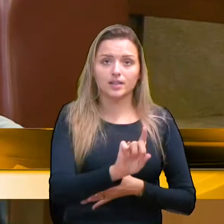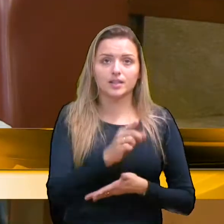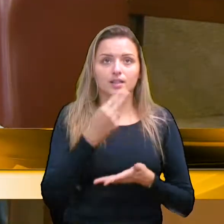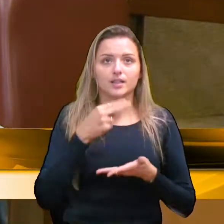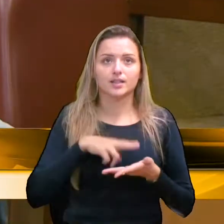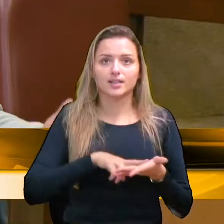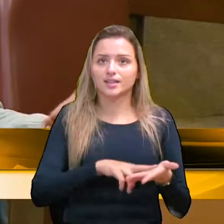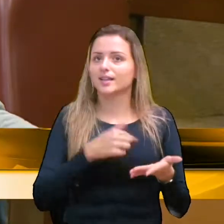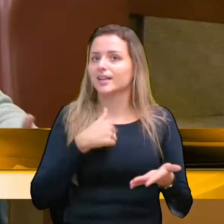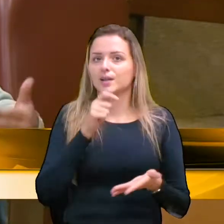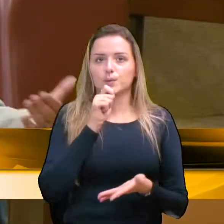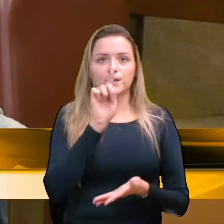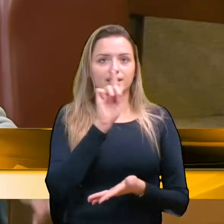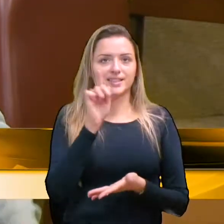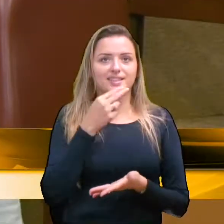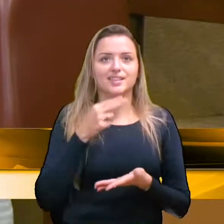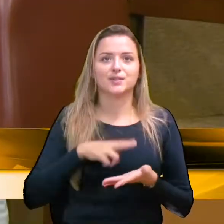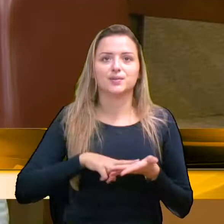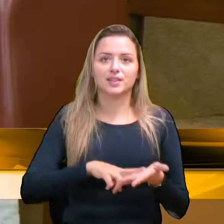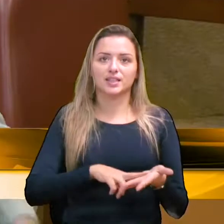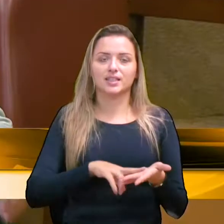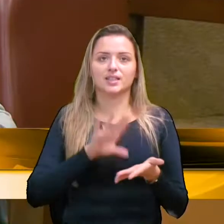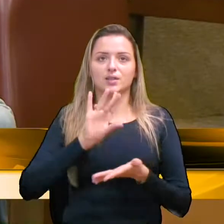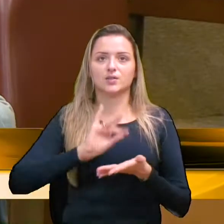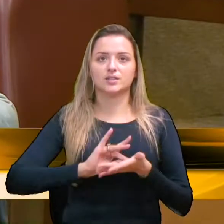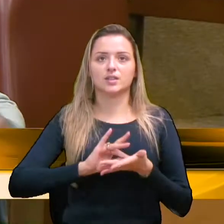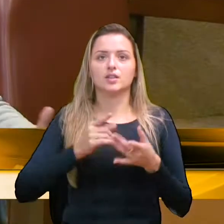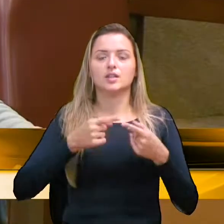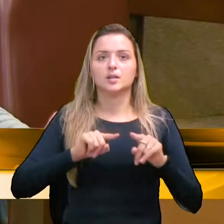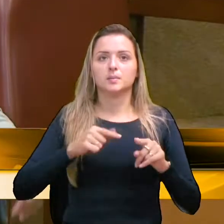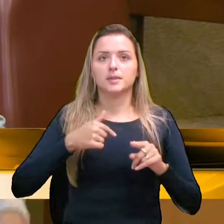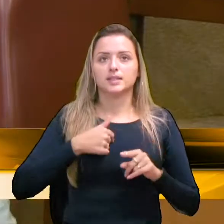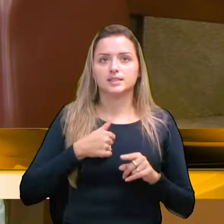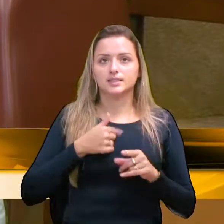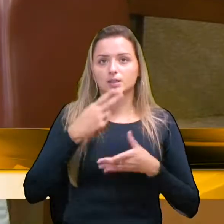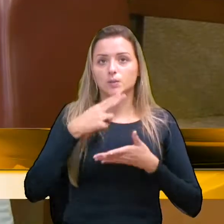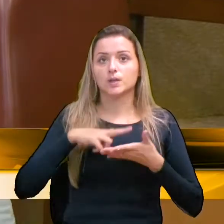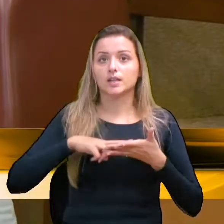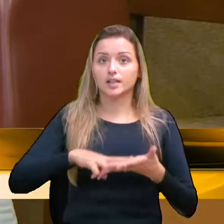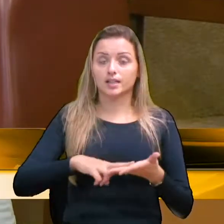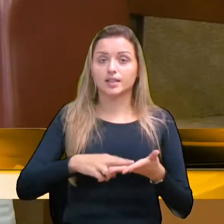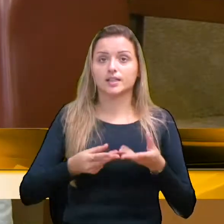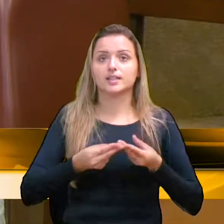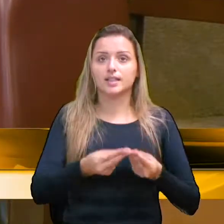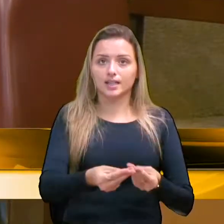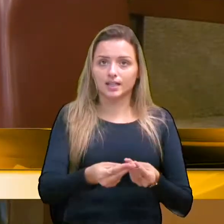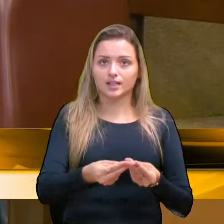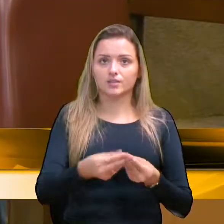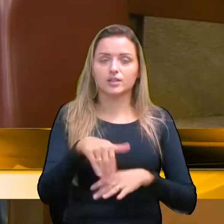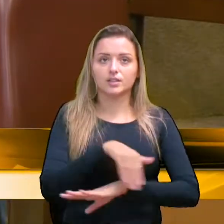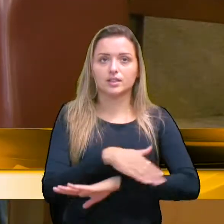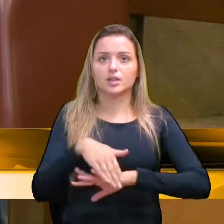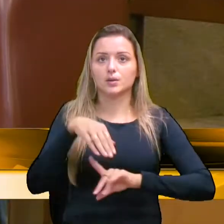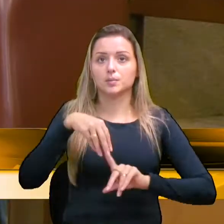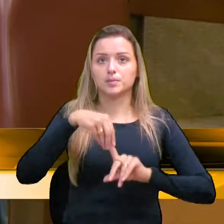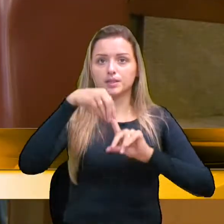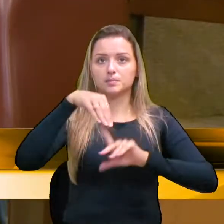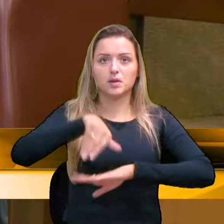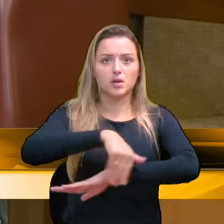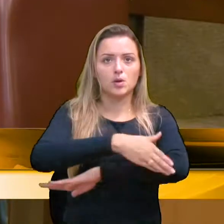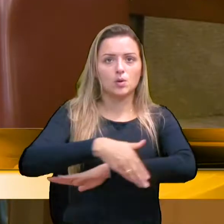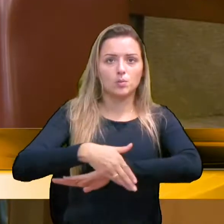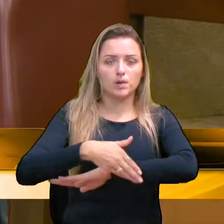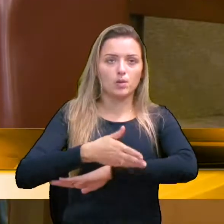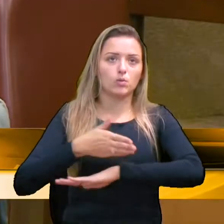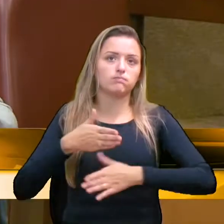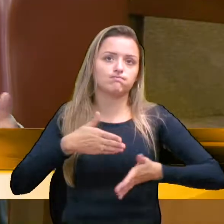era carteiro, né? Não era oficializada, mas eu era carteiro da rua principal. E essa era uma rua que era um beco, né? Sempre